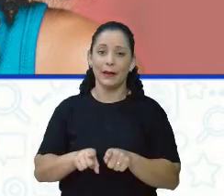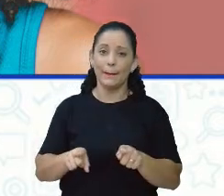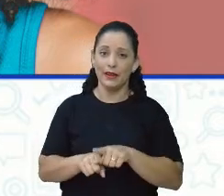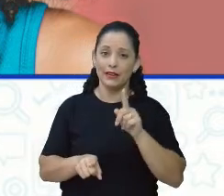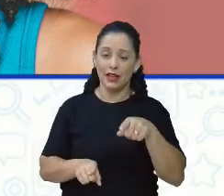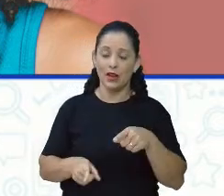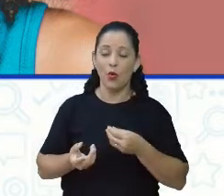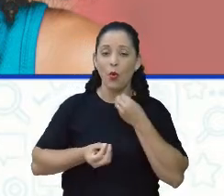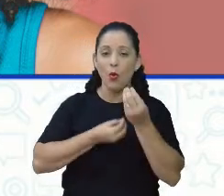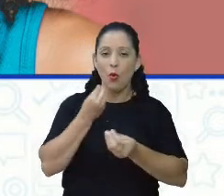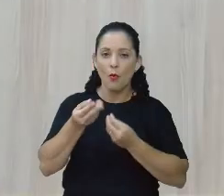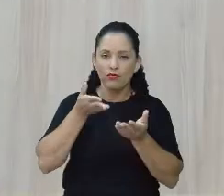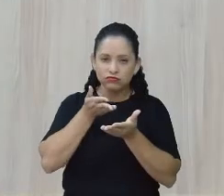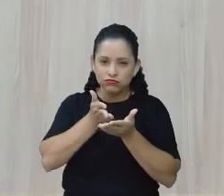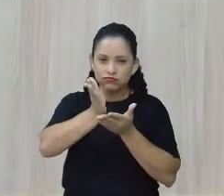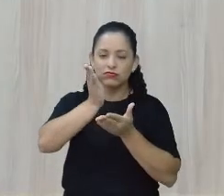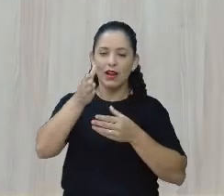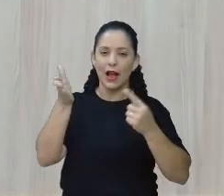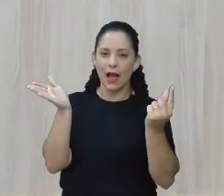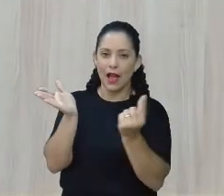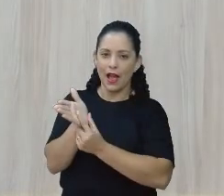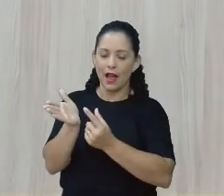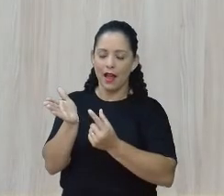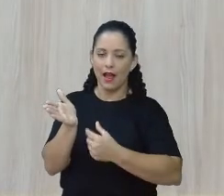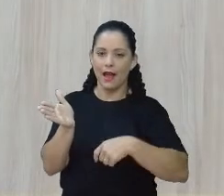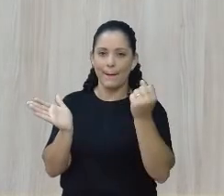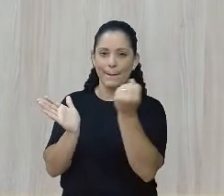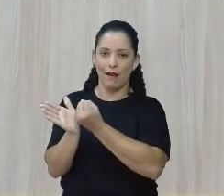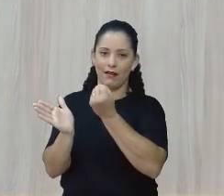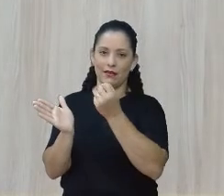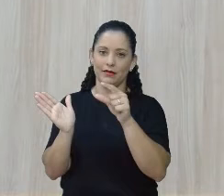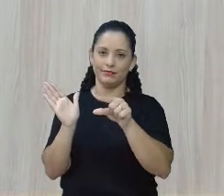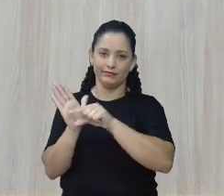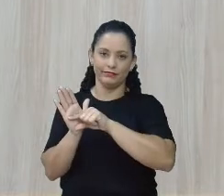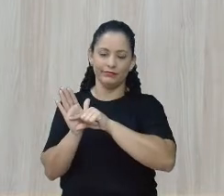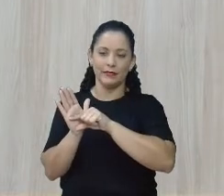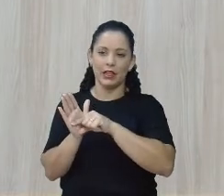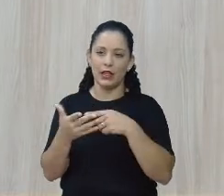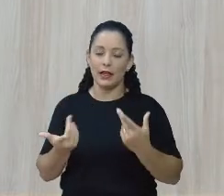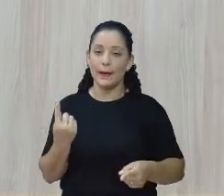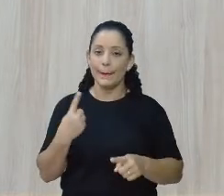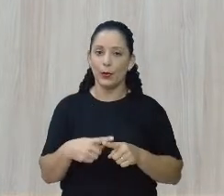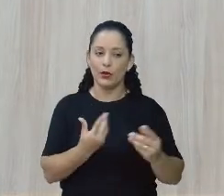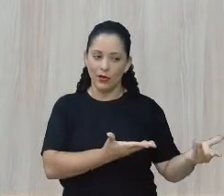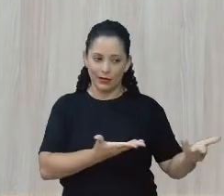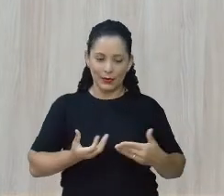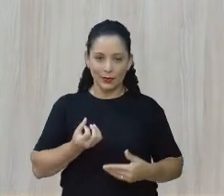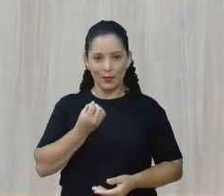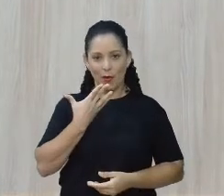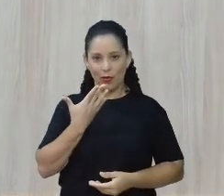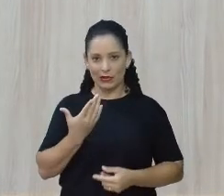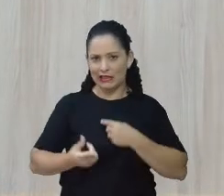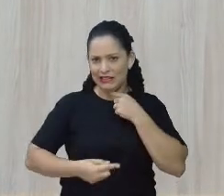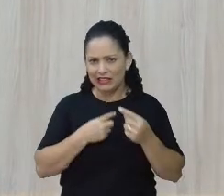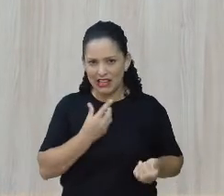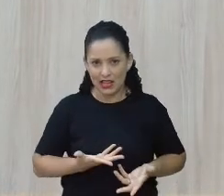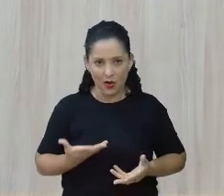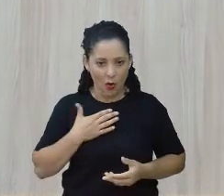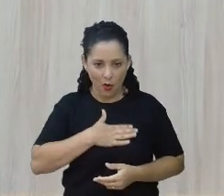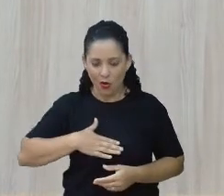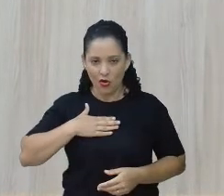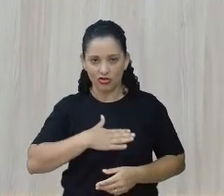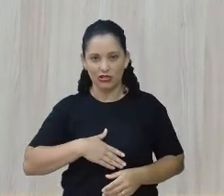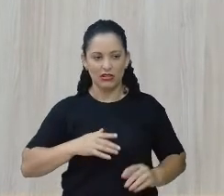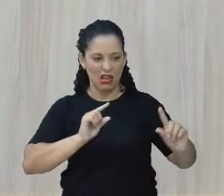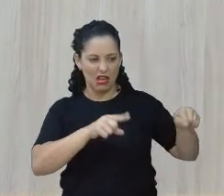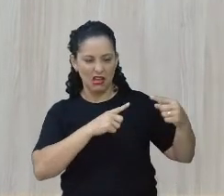né? Então, veja como é importante ser bem atendido. Ninguém gosta de ser destratado, né? Então, quando a empresa consegue aí